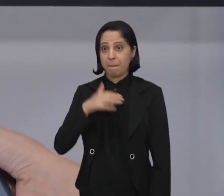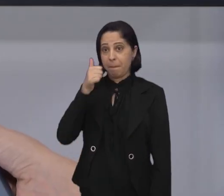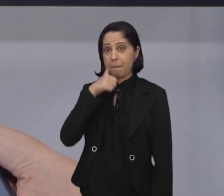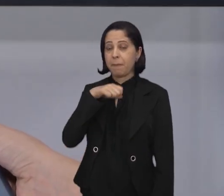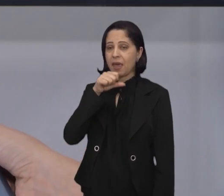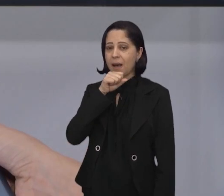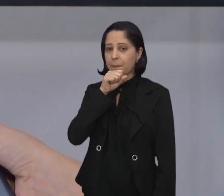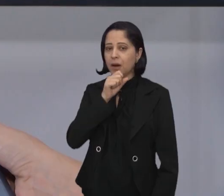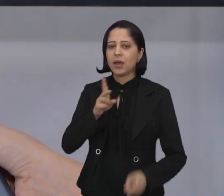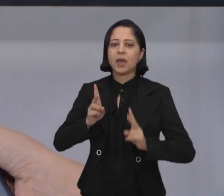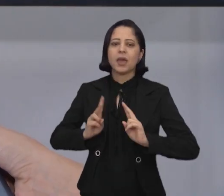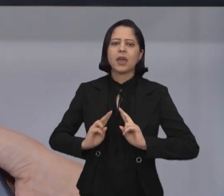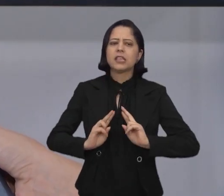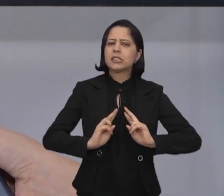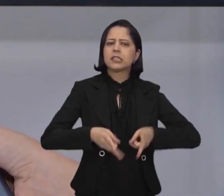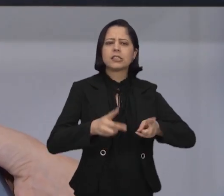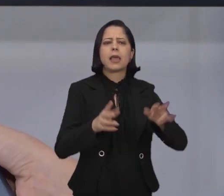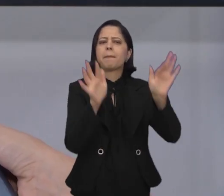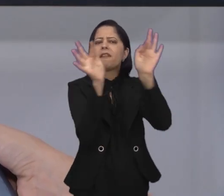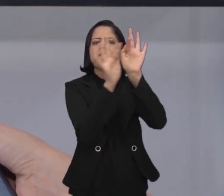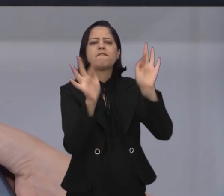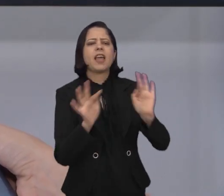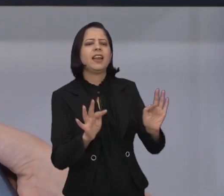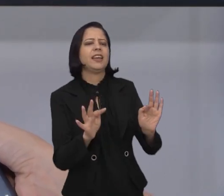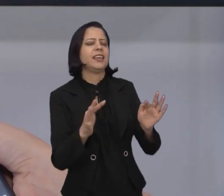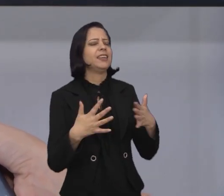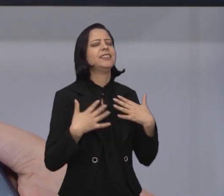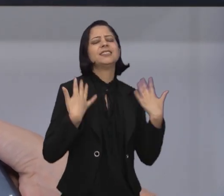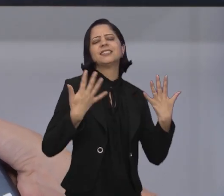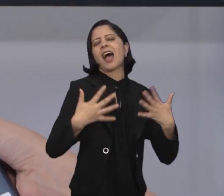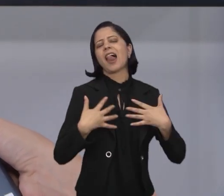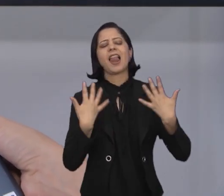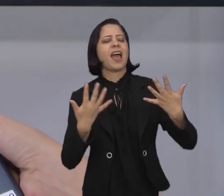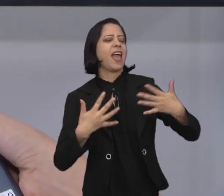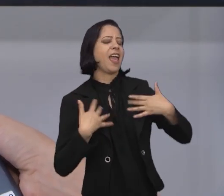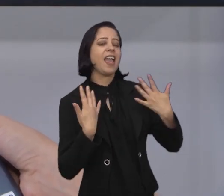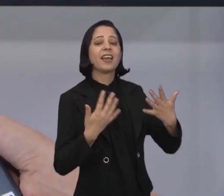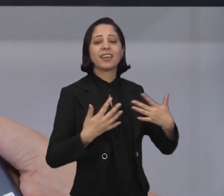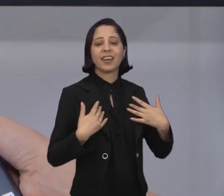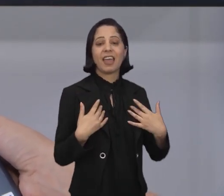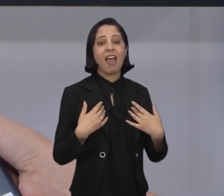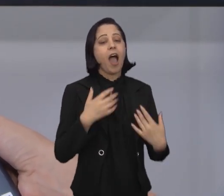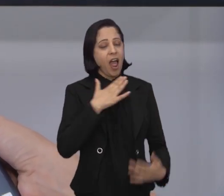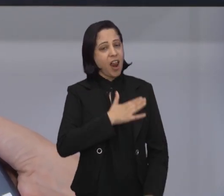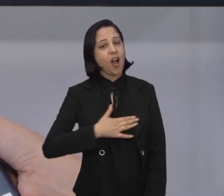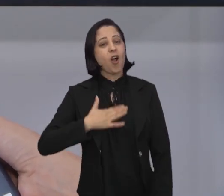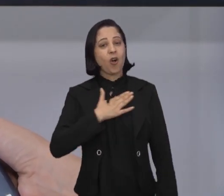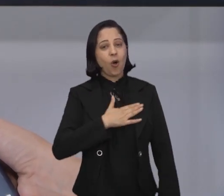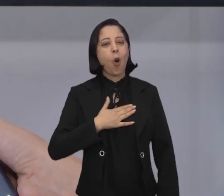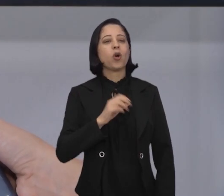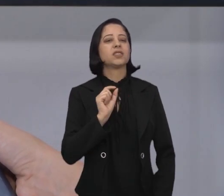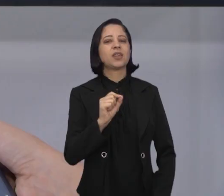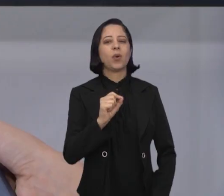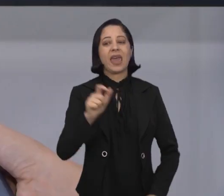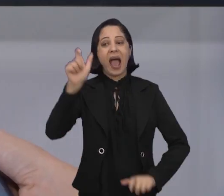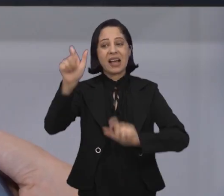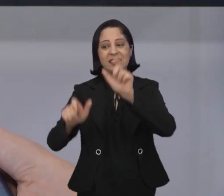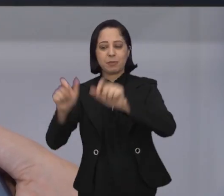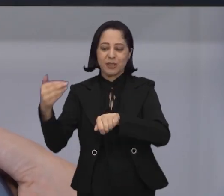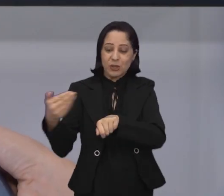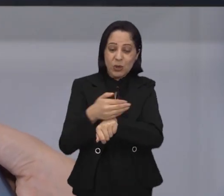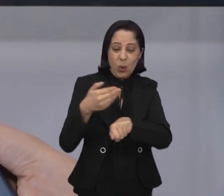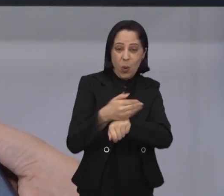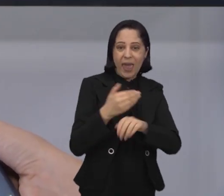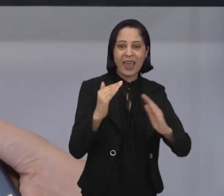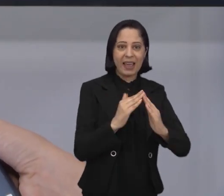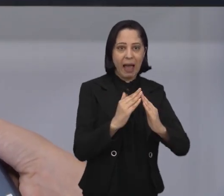Minha mãe era uma pessoa muito alegre, muito festiva e receptiva, então ela gostava de receber as pessoas em